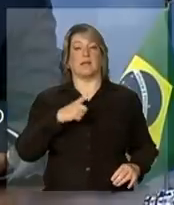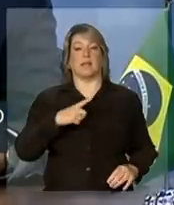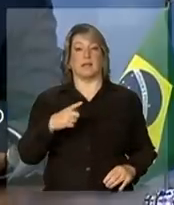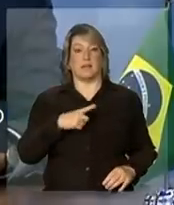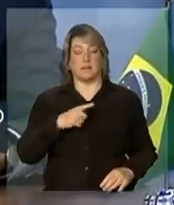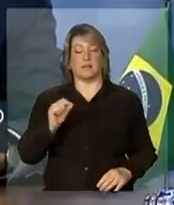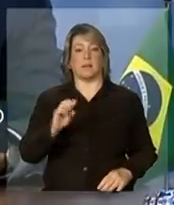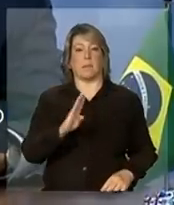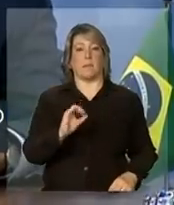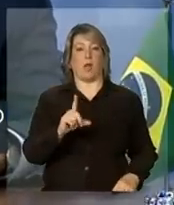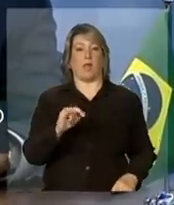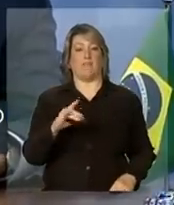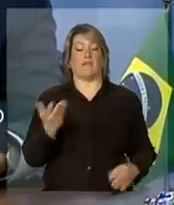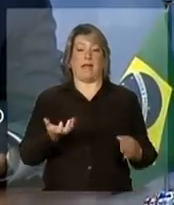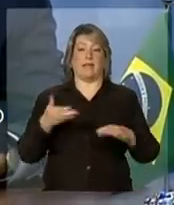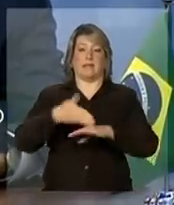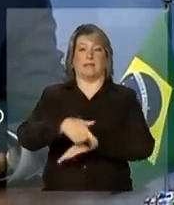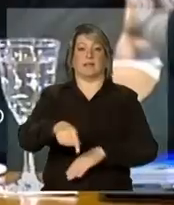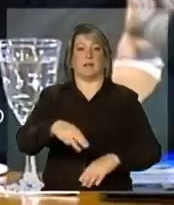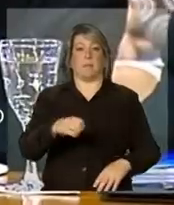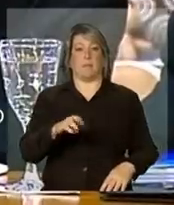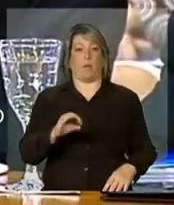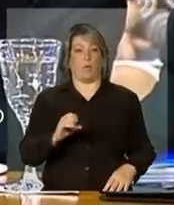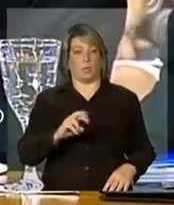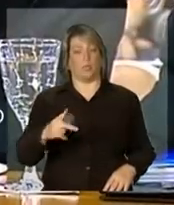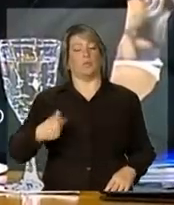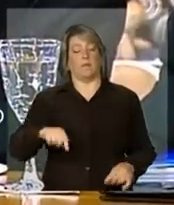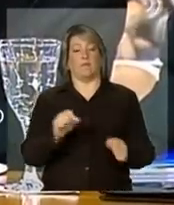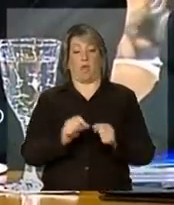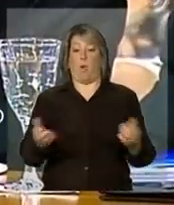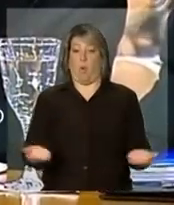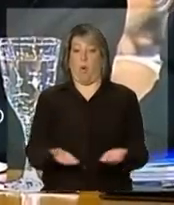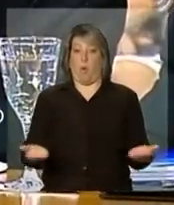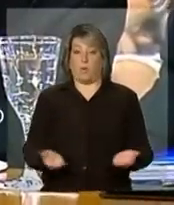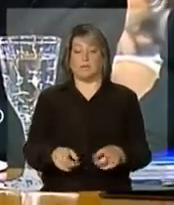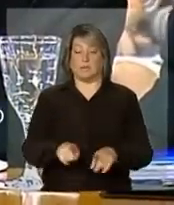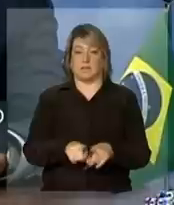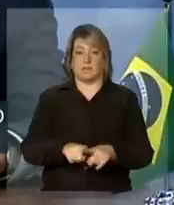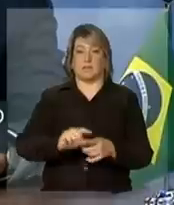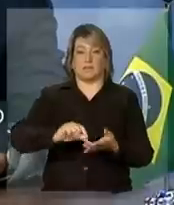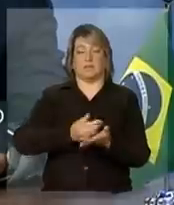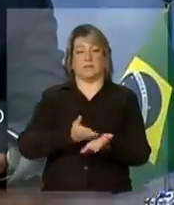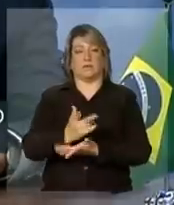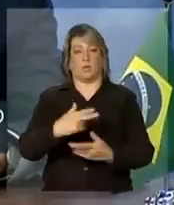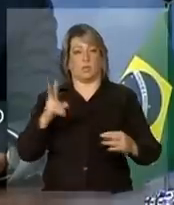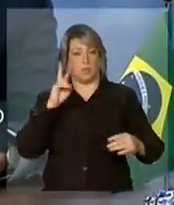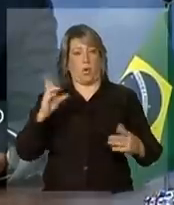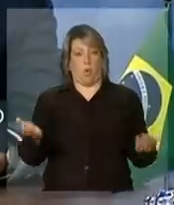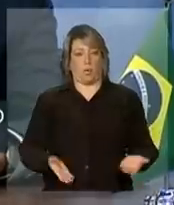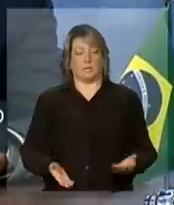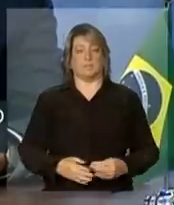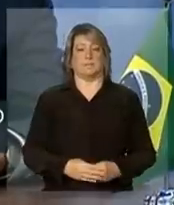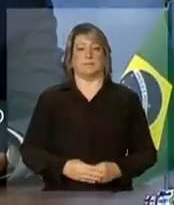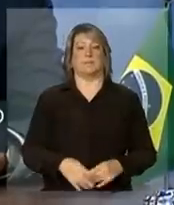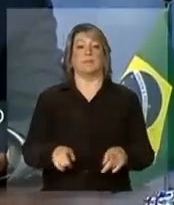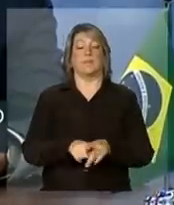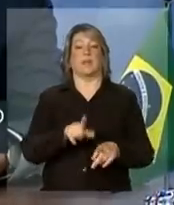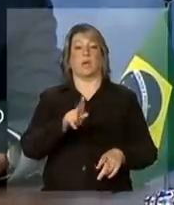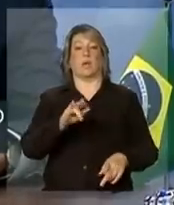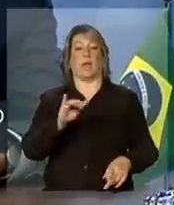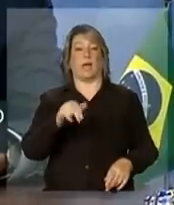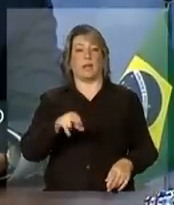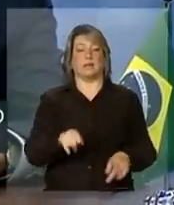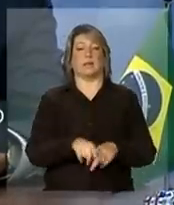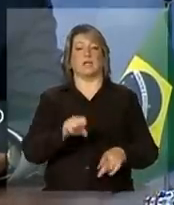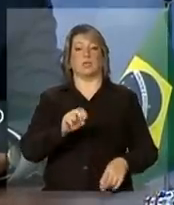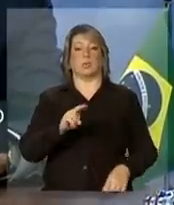adesão plena ao Mercosul e tomaremos decisões a esse respeito hoje. Aprovamos decisão que regulamenta a participação da Guiana e do Suriname